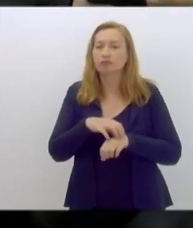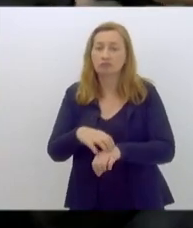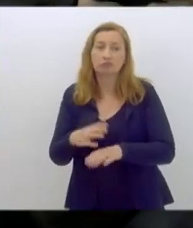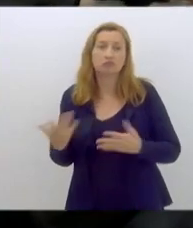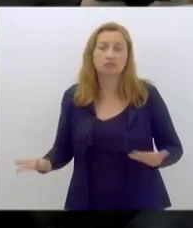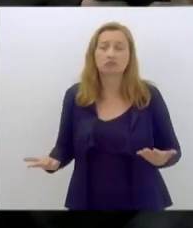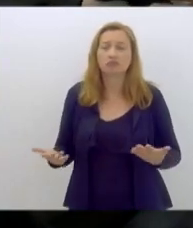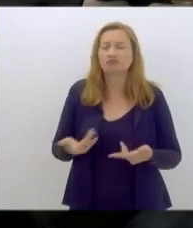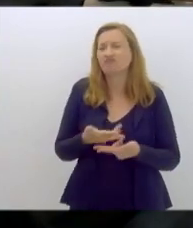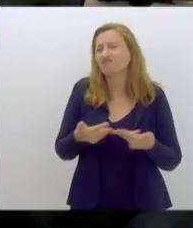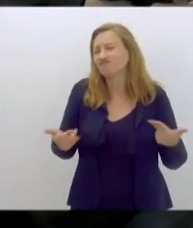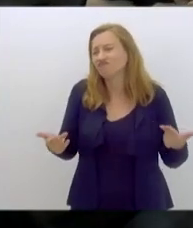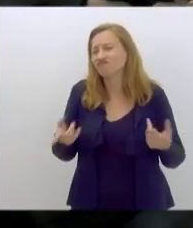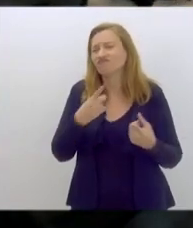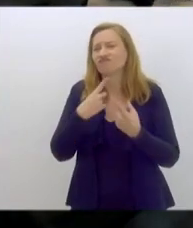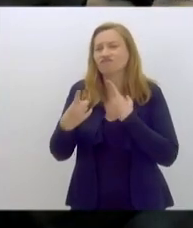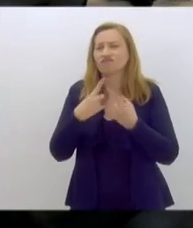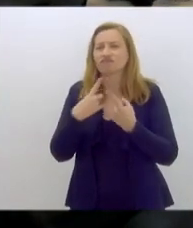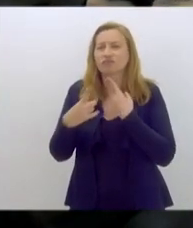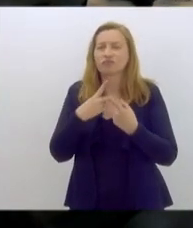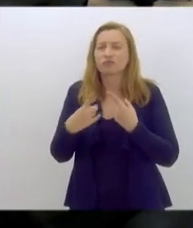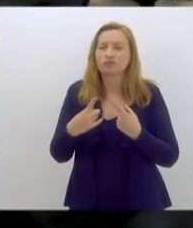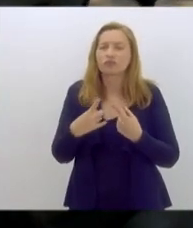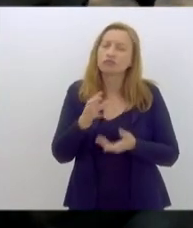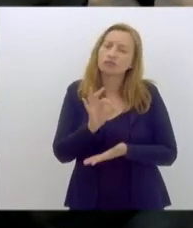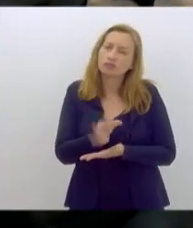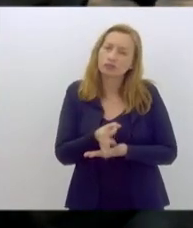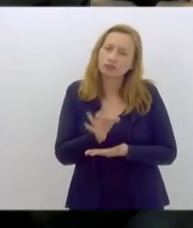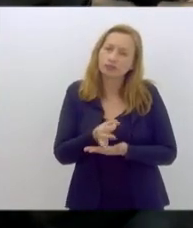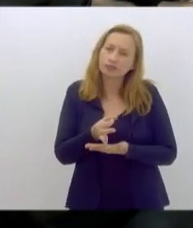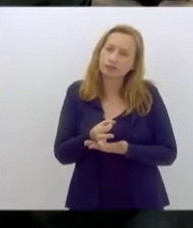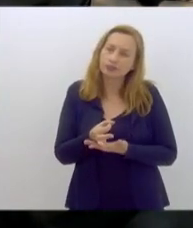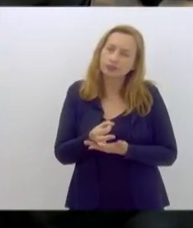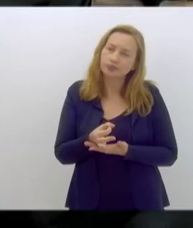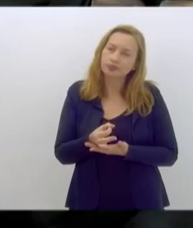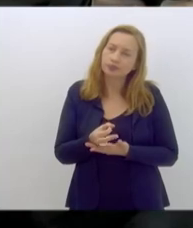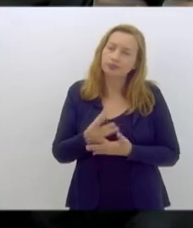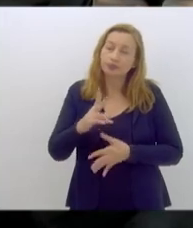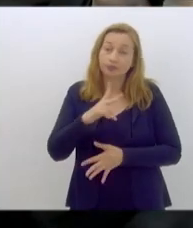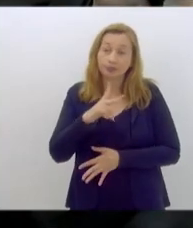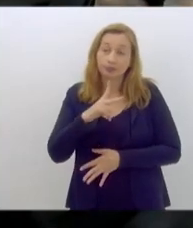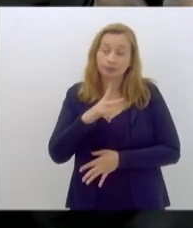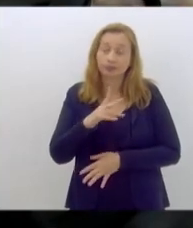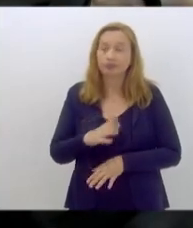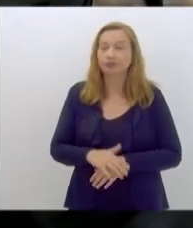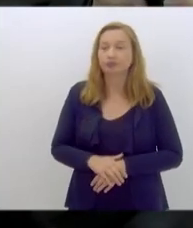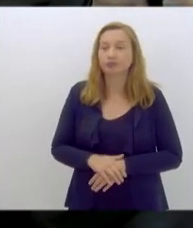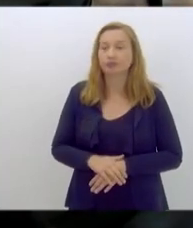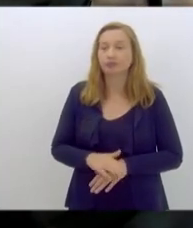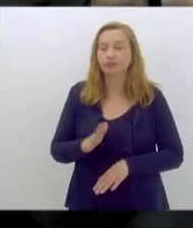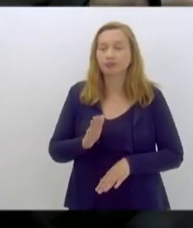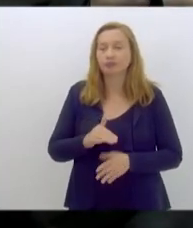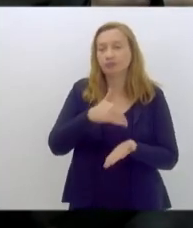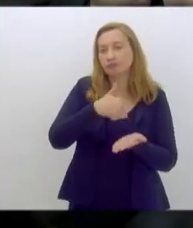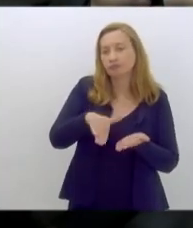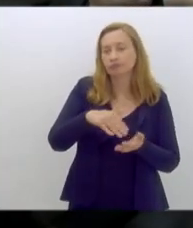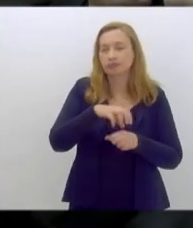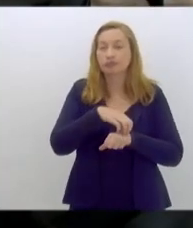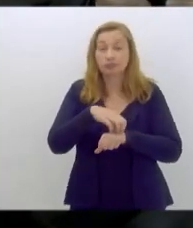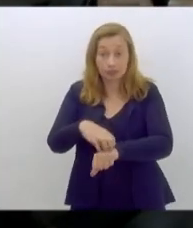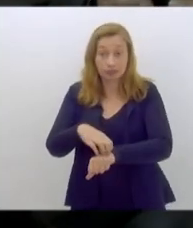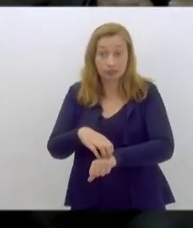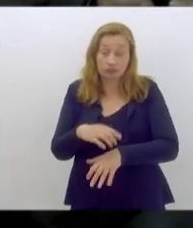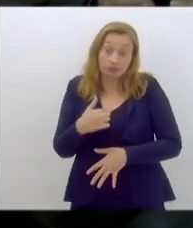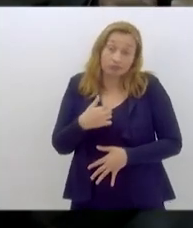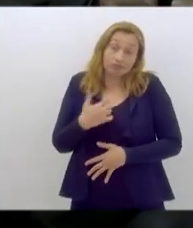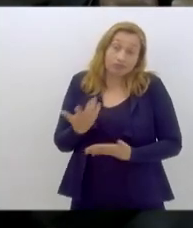tem uma série de que obviamente elas são mais próprias a secretaria de transporte né Eu